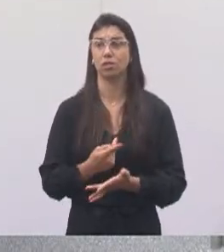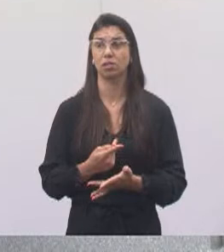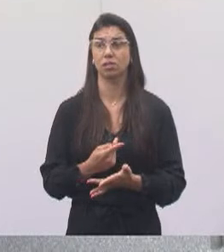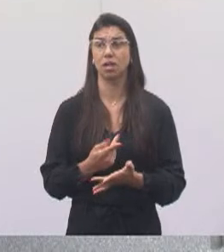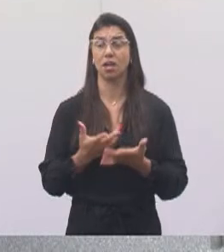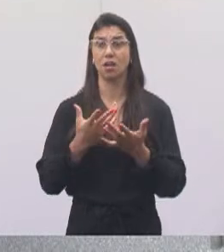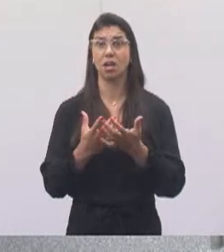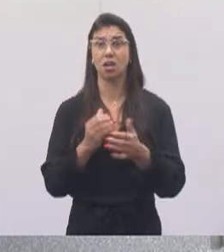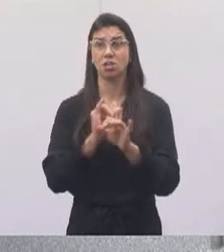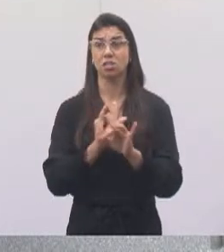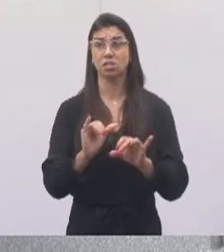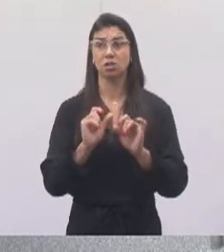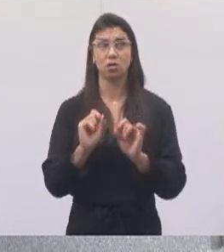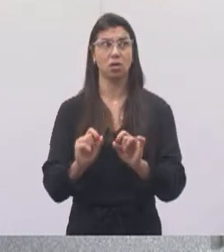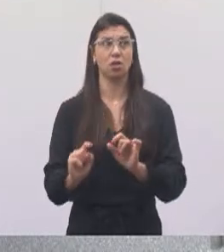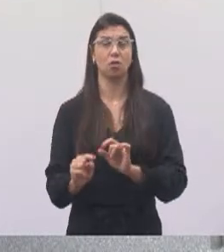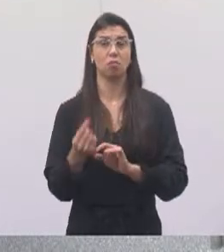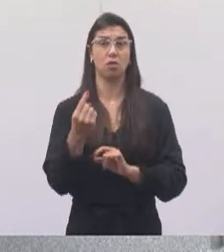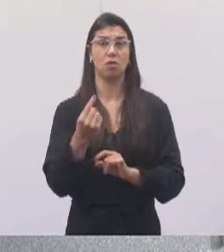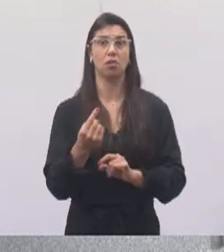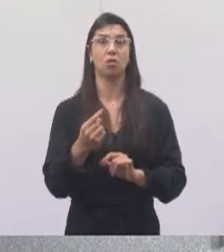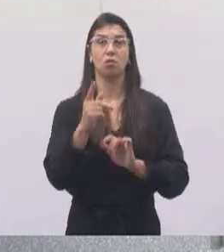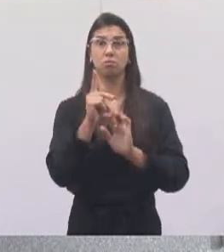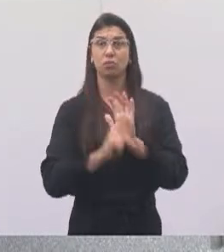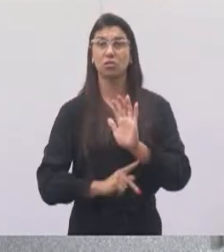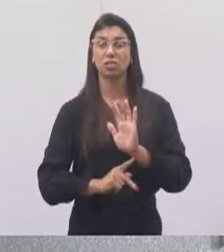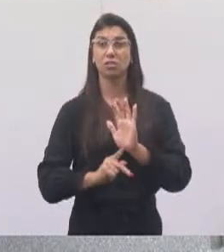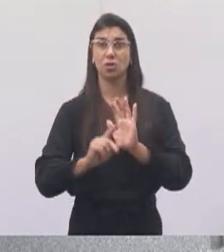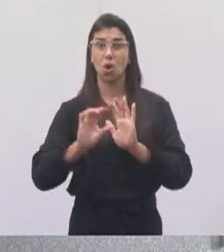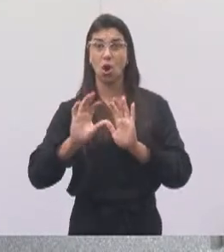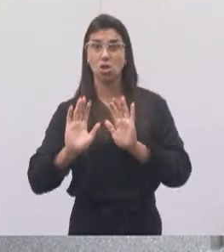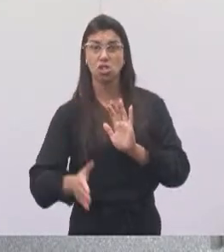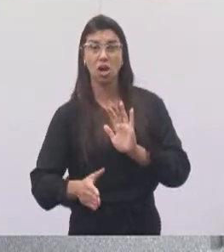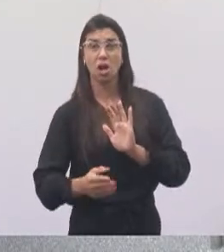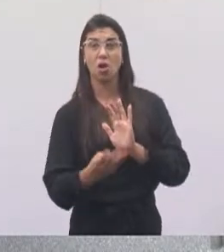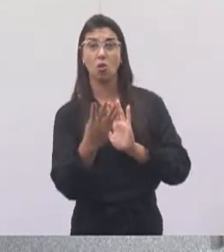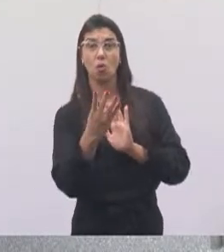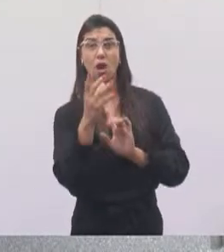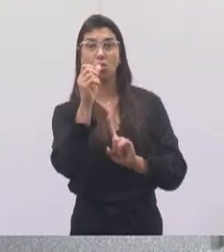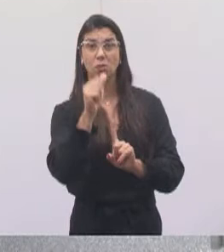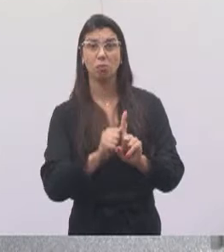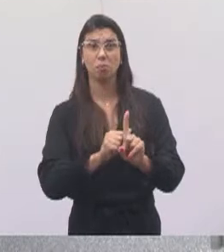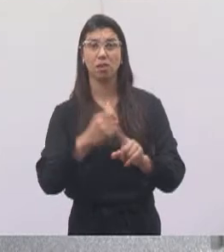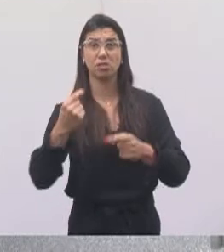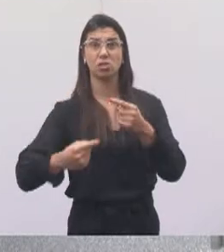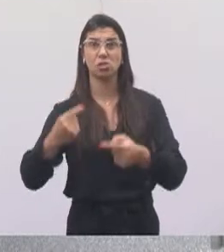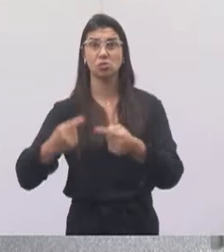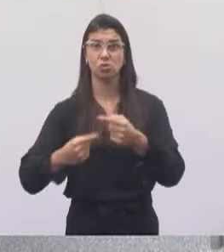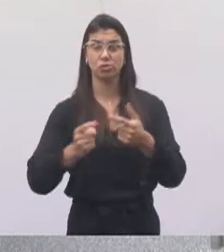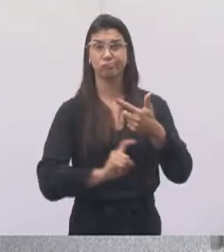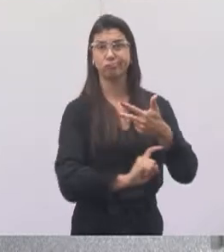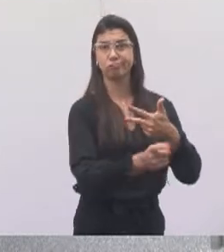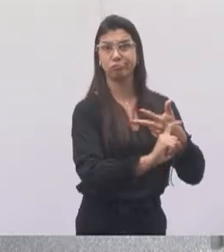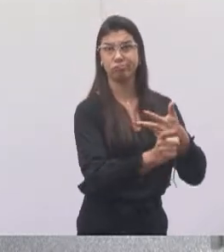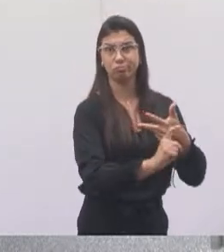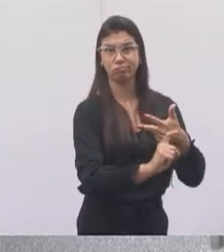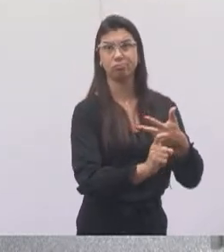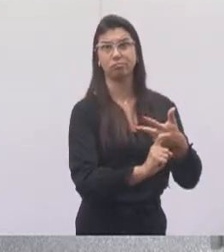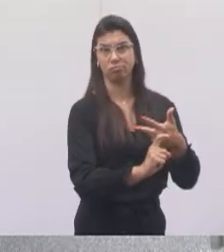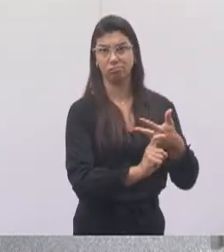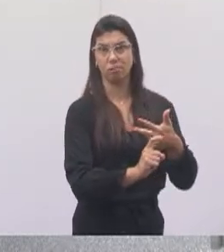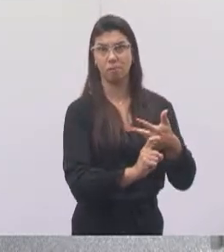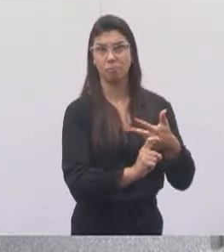porém eu quero dizer para você só uma coisa, esse projeto já está há 4 meses sendo discutido no Executivo, junto ao